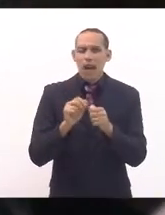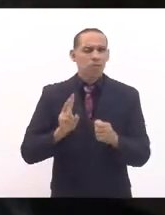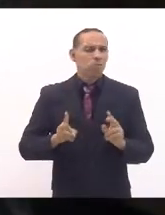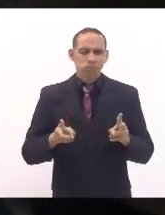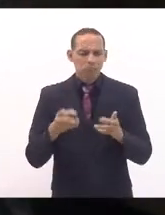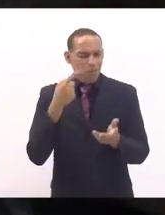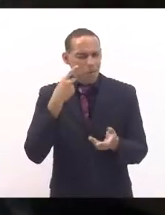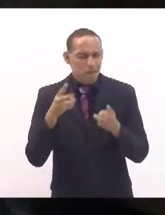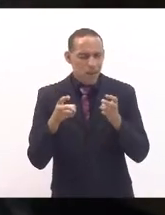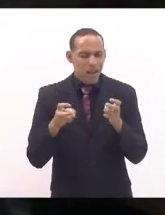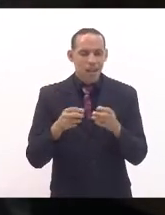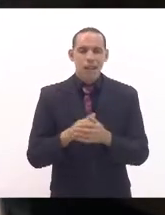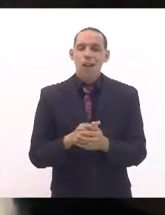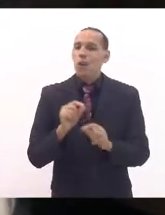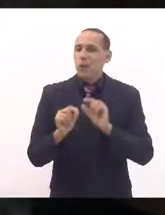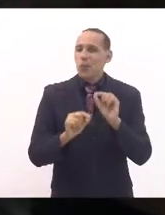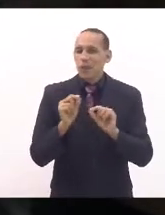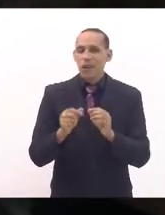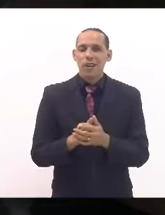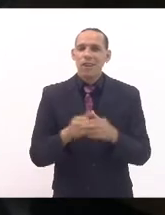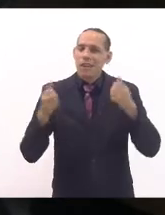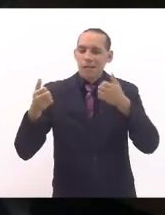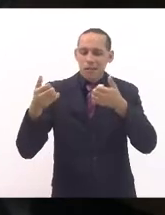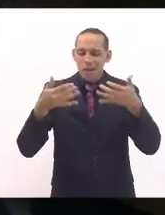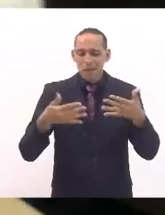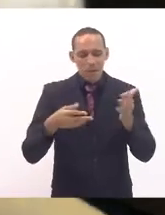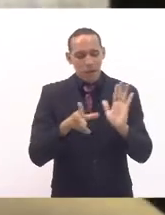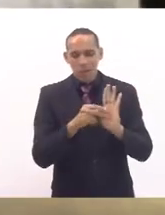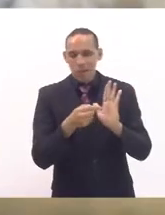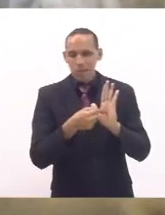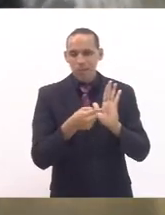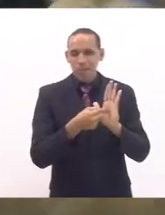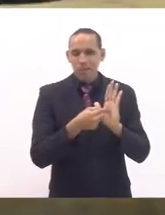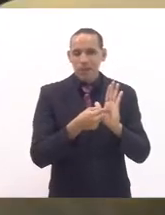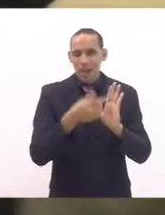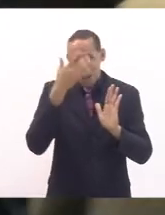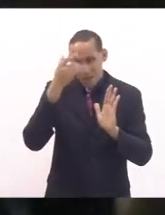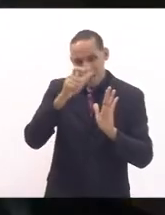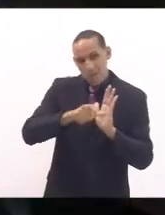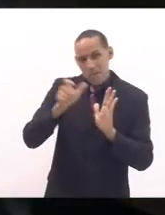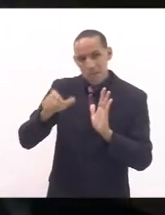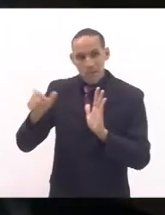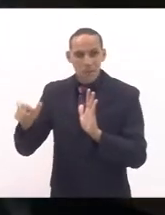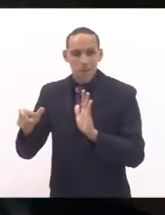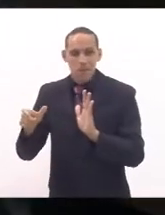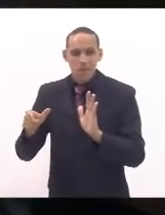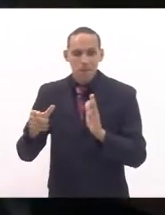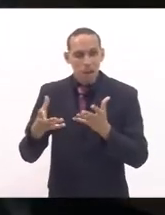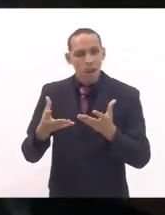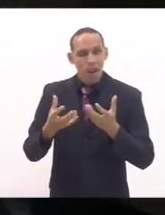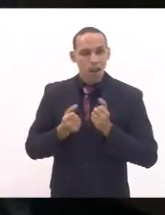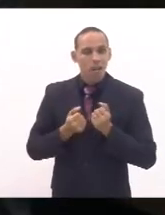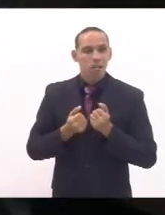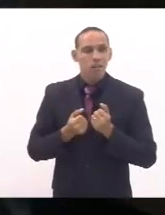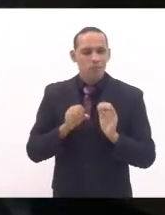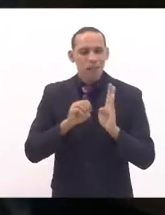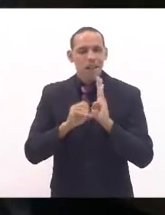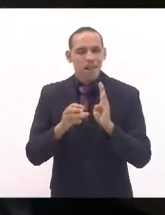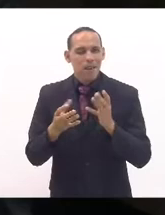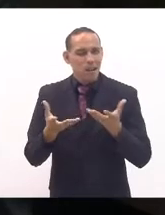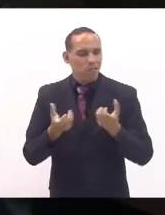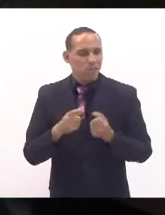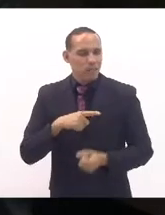você perceber, que é aquela que fala que os beneficiários do regime diferenciado apresentarão